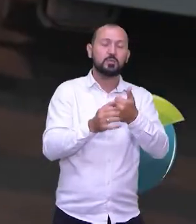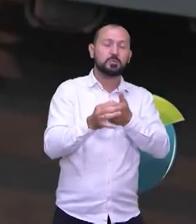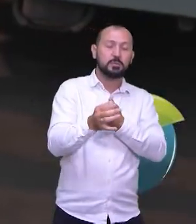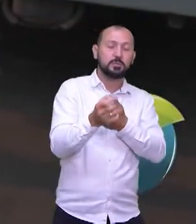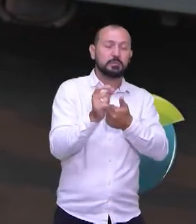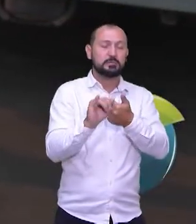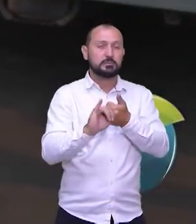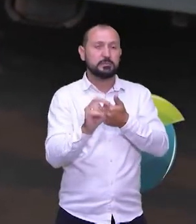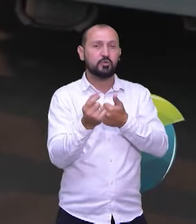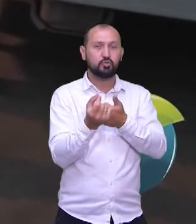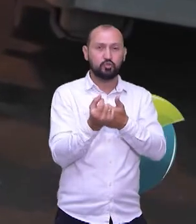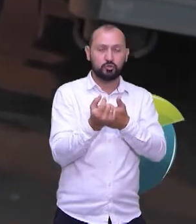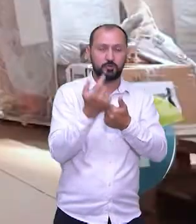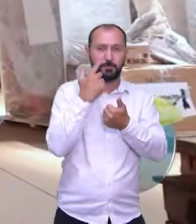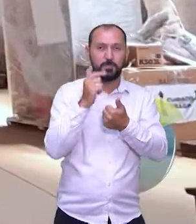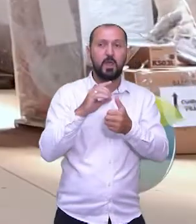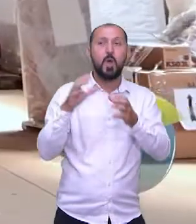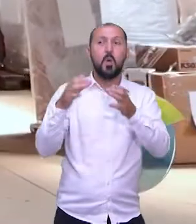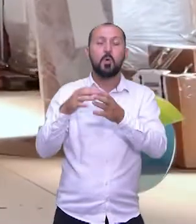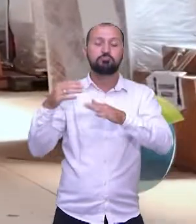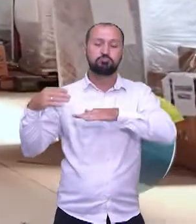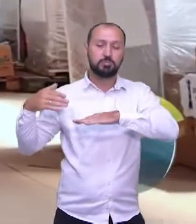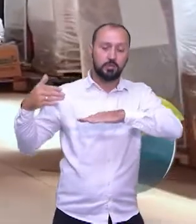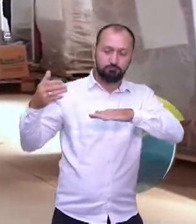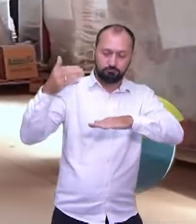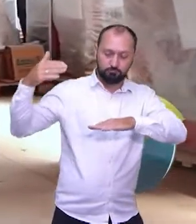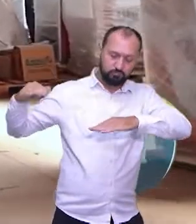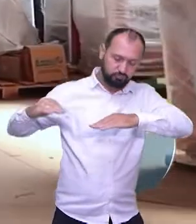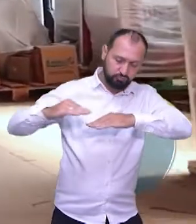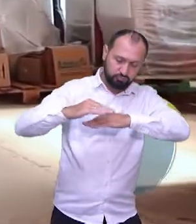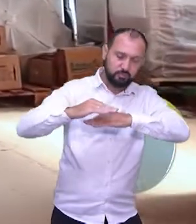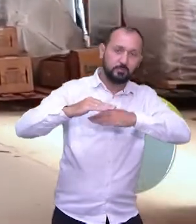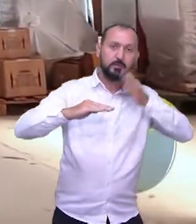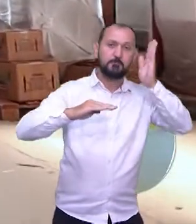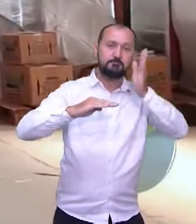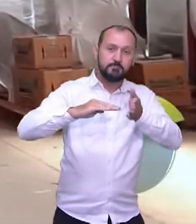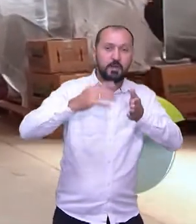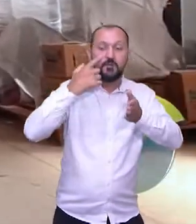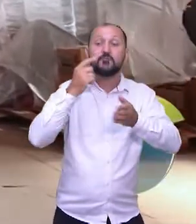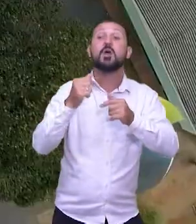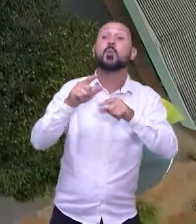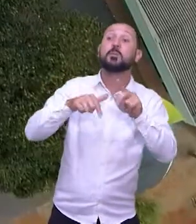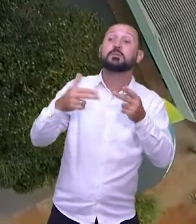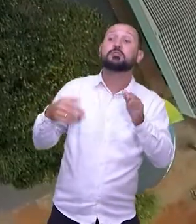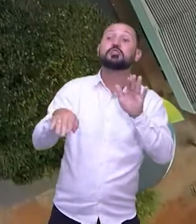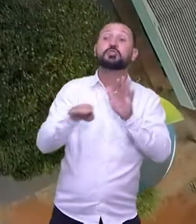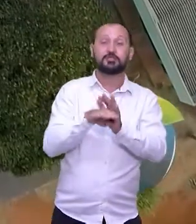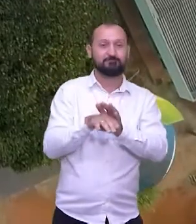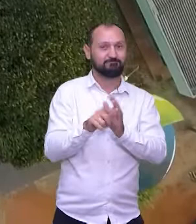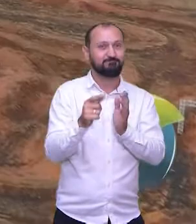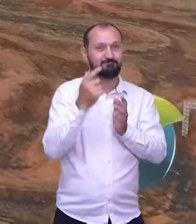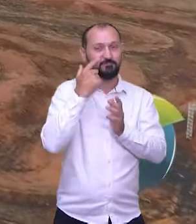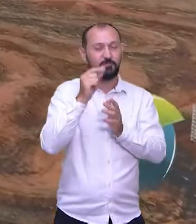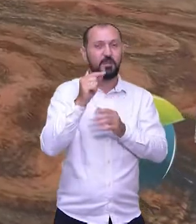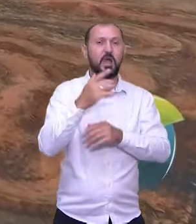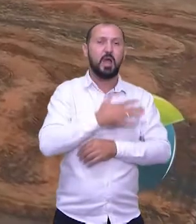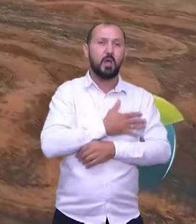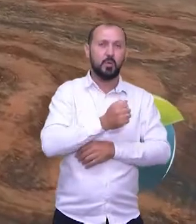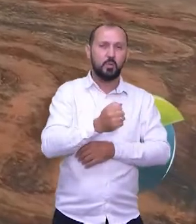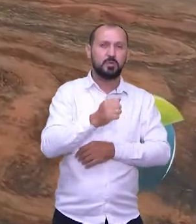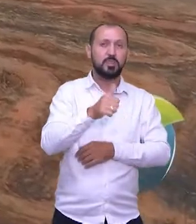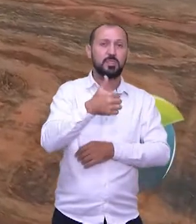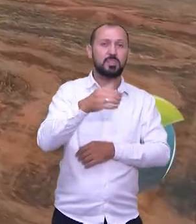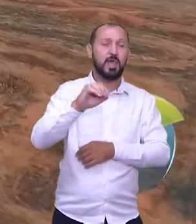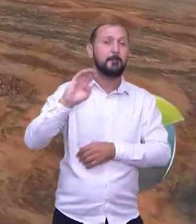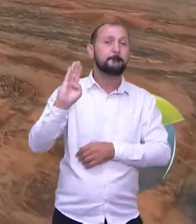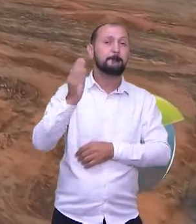Administrativo Tributário até o posto fiscal, onde a mercadoria entra no Estado. Nós somos responsáveis hoje. Em agosto, o Estado já